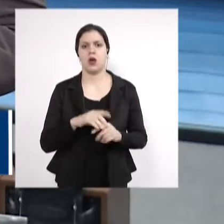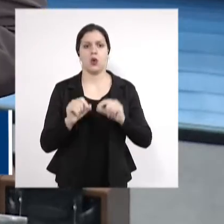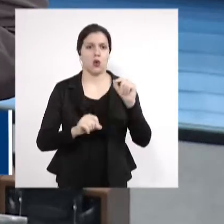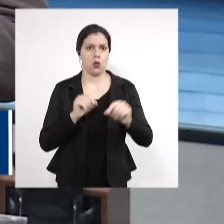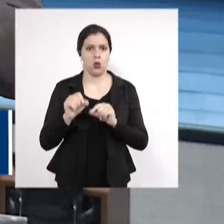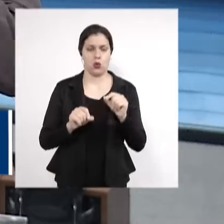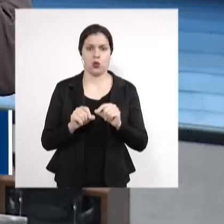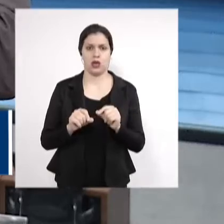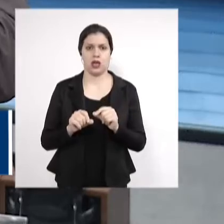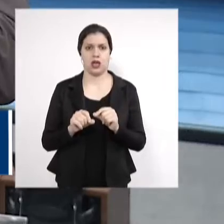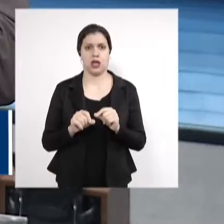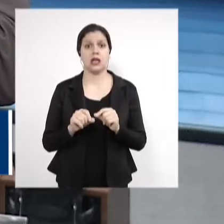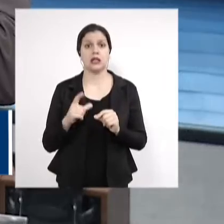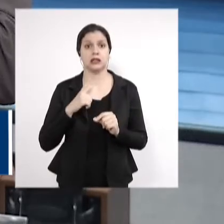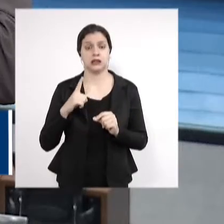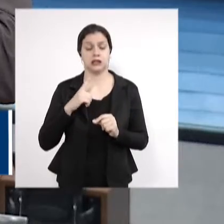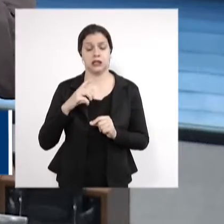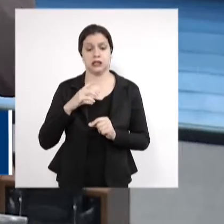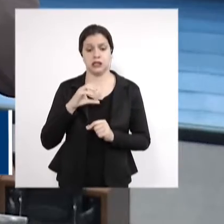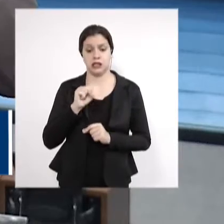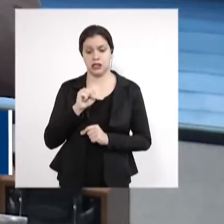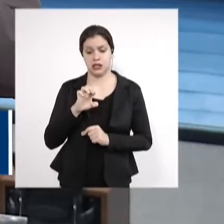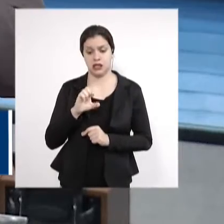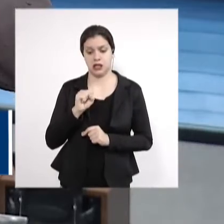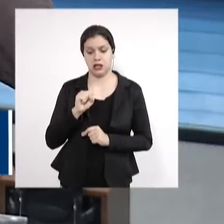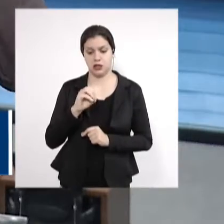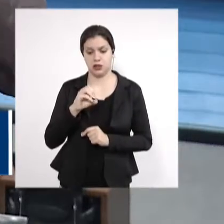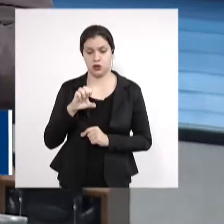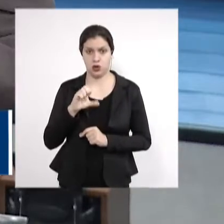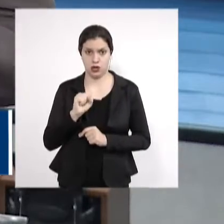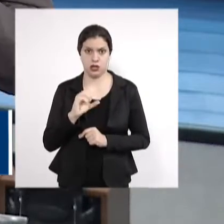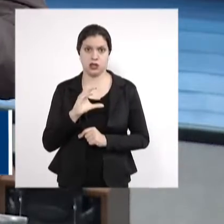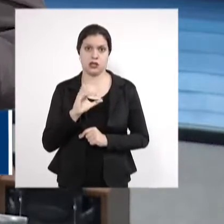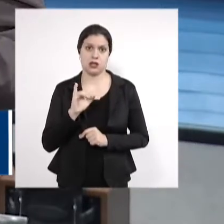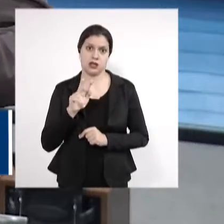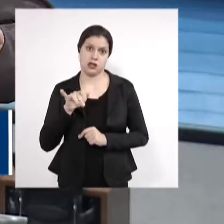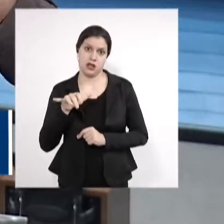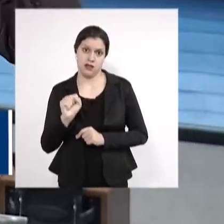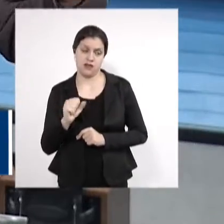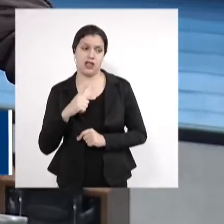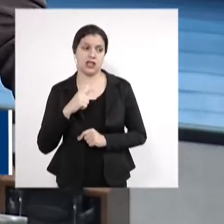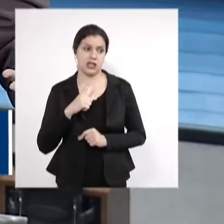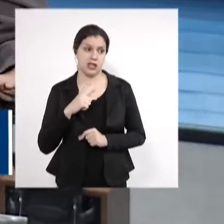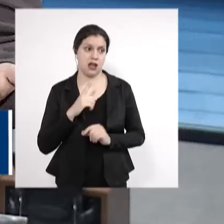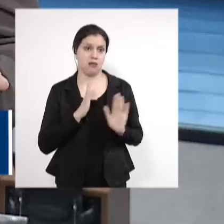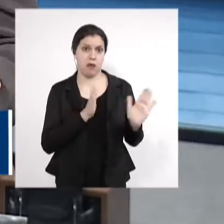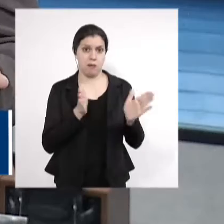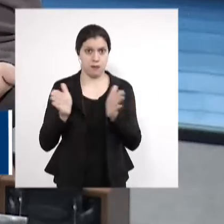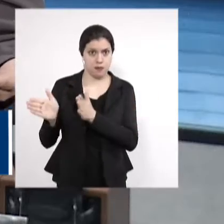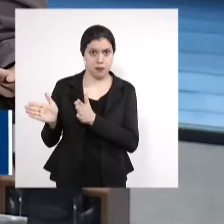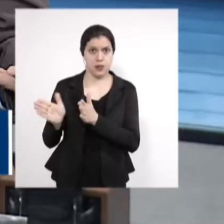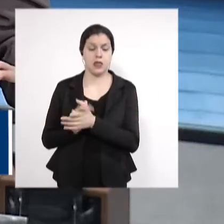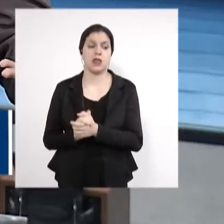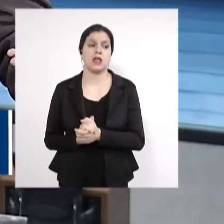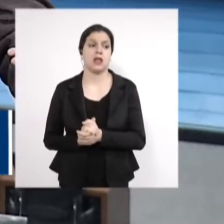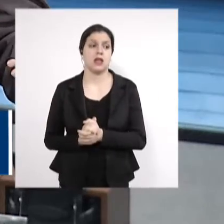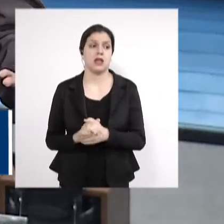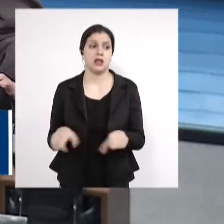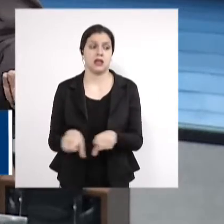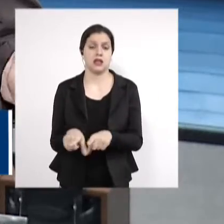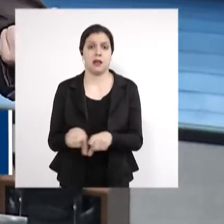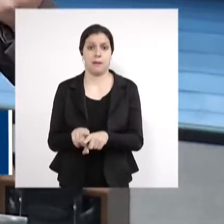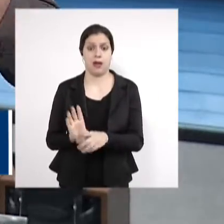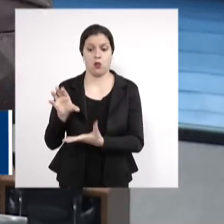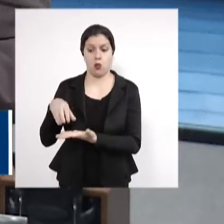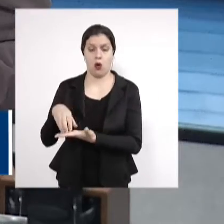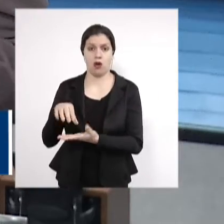cíveis, né? O Tribunal de Justiça ele é composto por seções, por câmaras e por fim, pelo órgão especial.